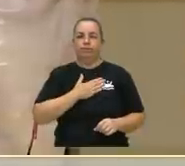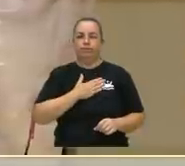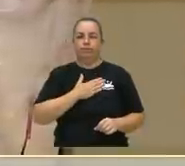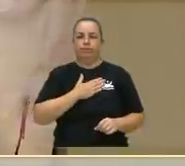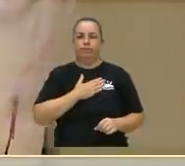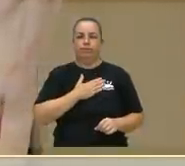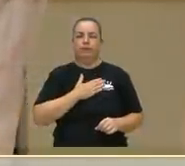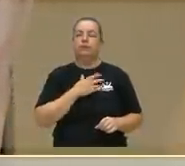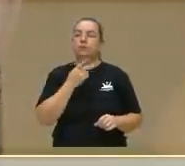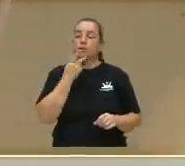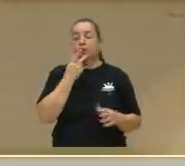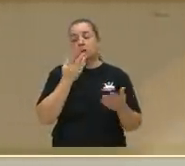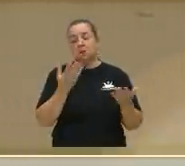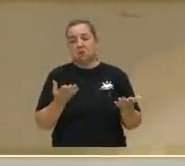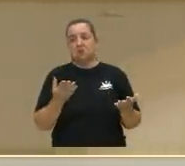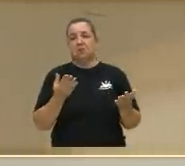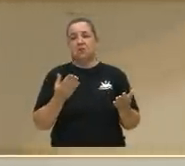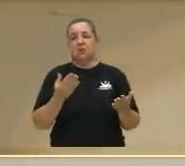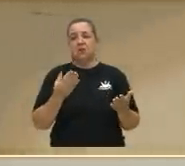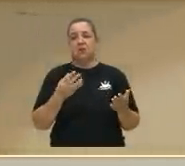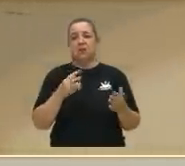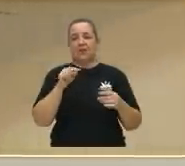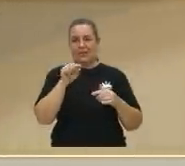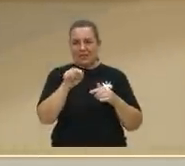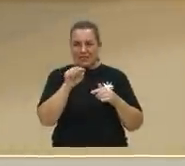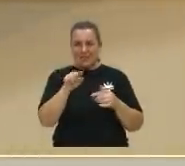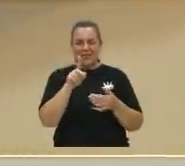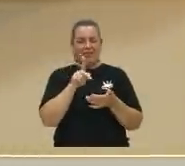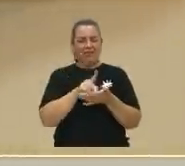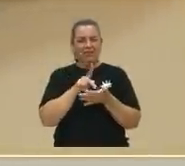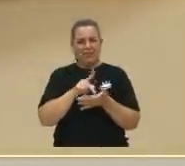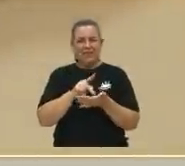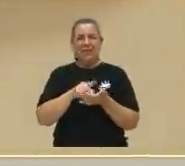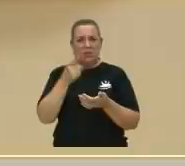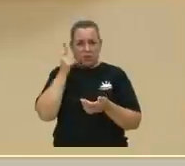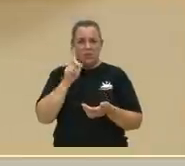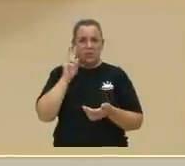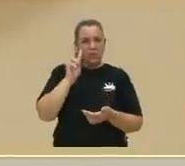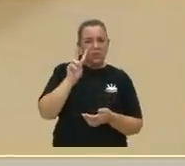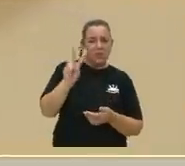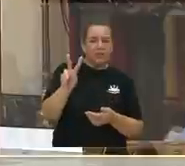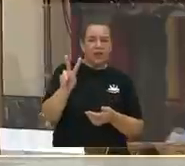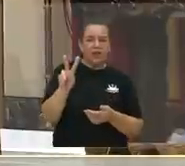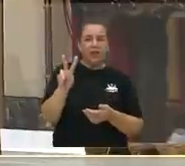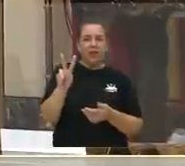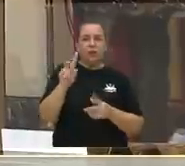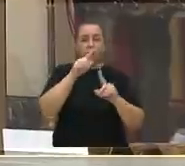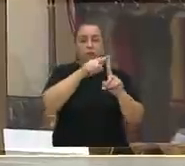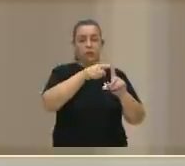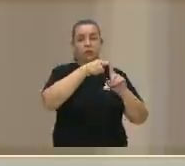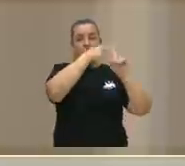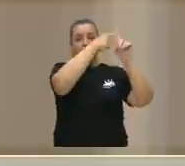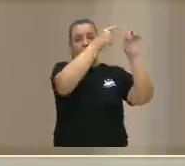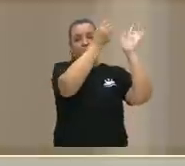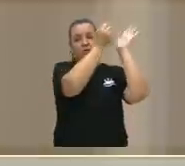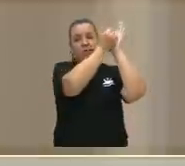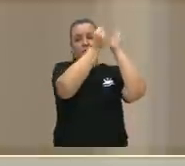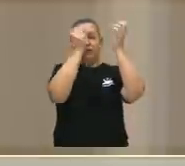e eu queria aqui transpondo essa realidade e do crucificado